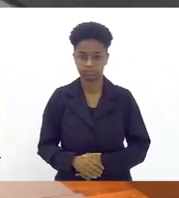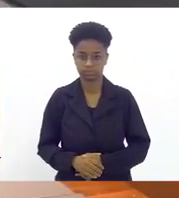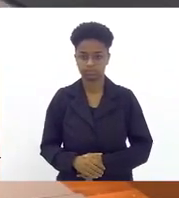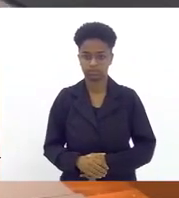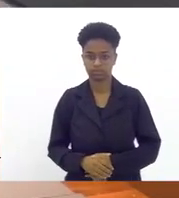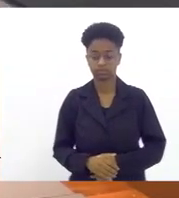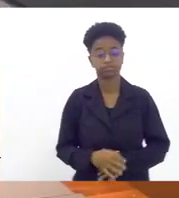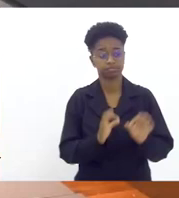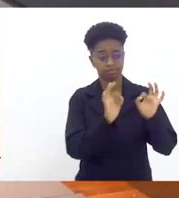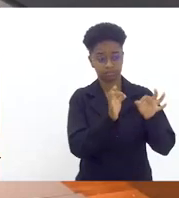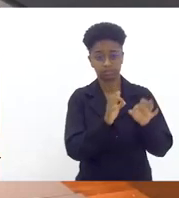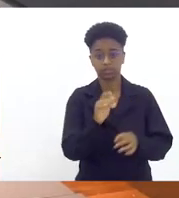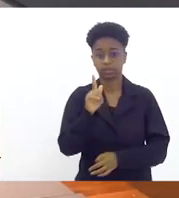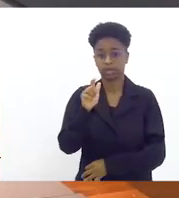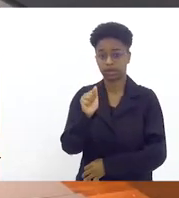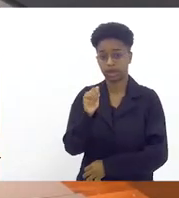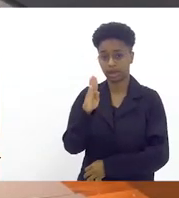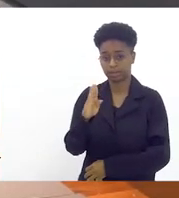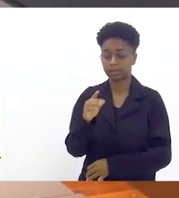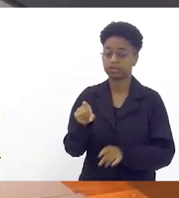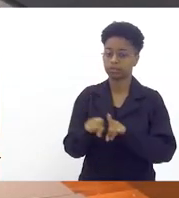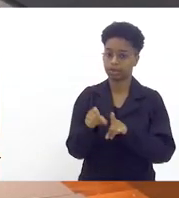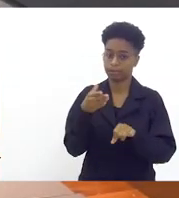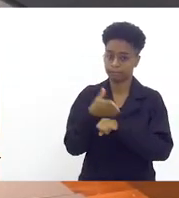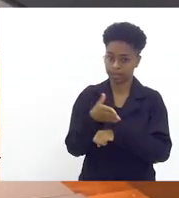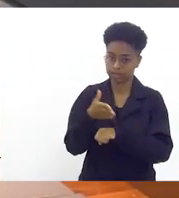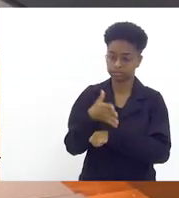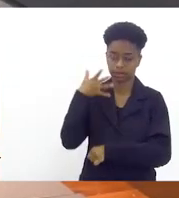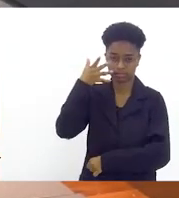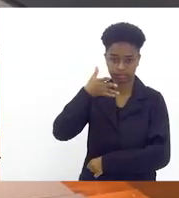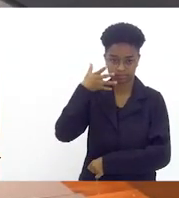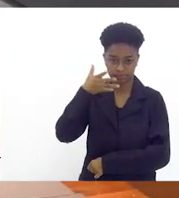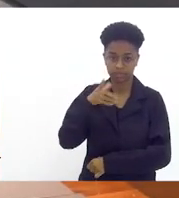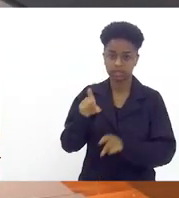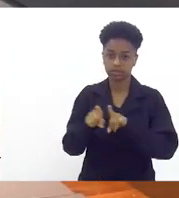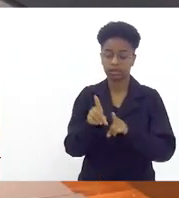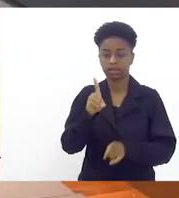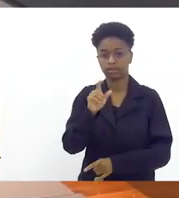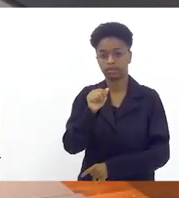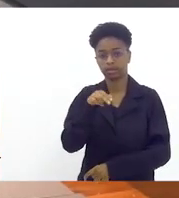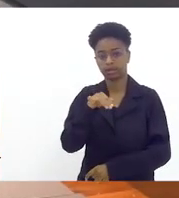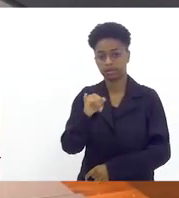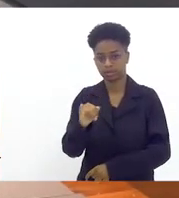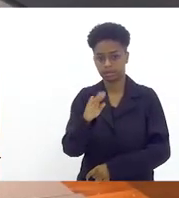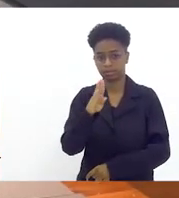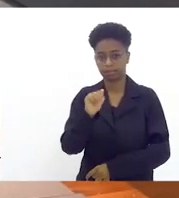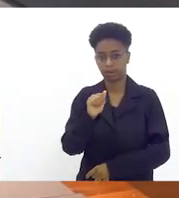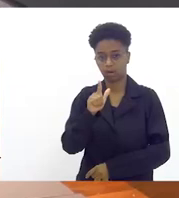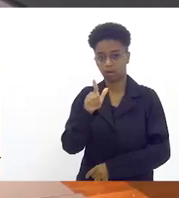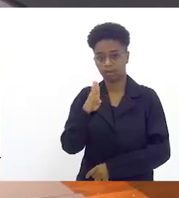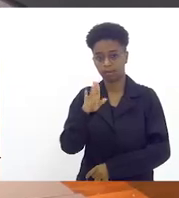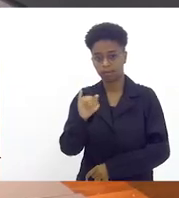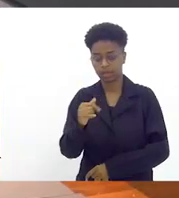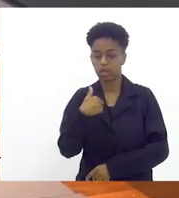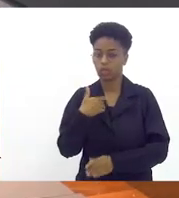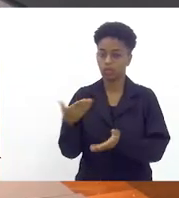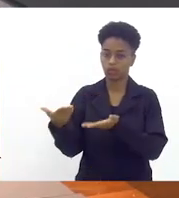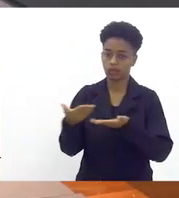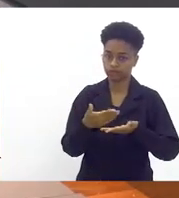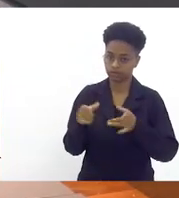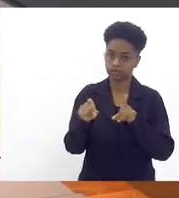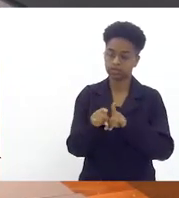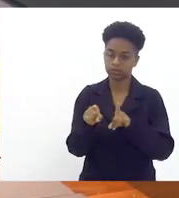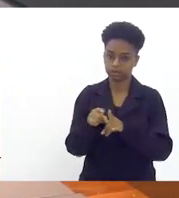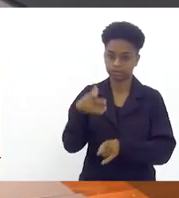Isso. O Gabivan vai participar do evento como palestrante, Dani Balbi, faça o convite público aqui também